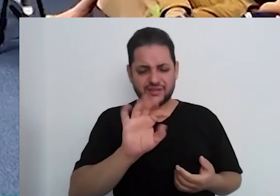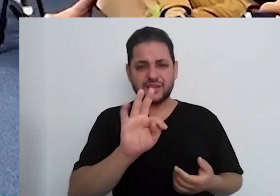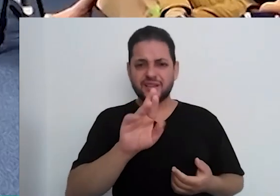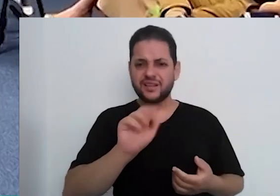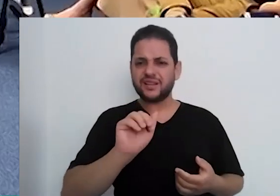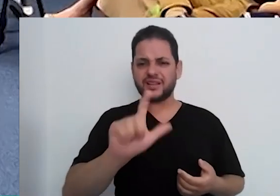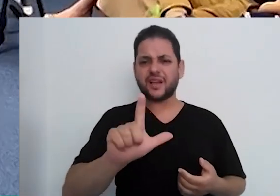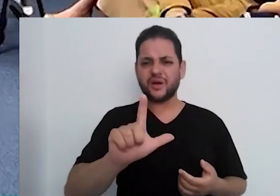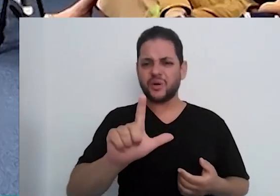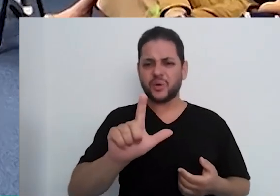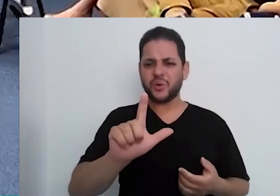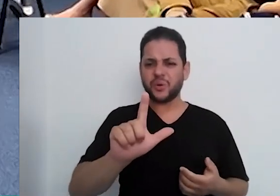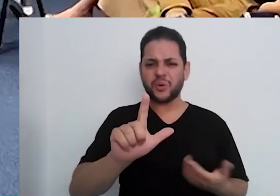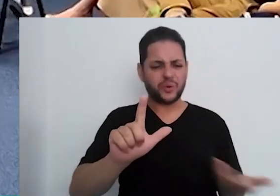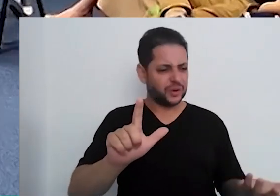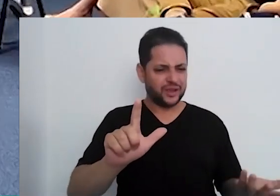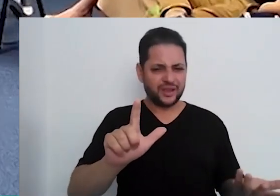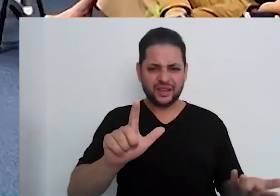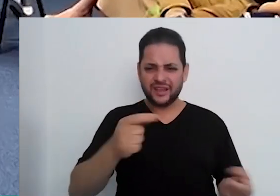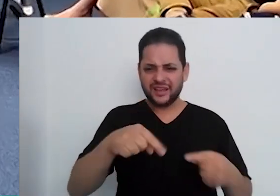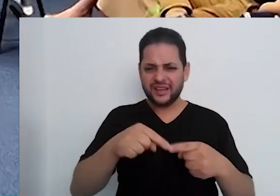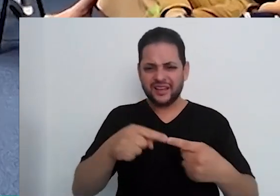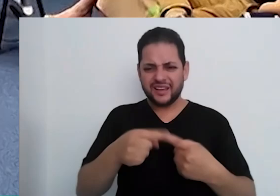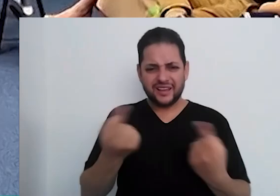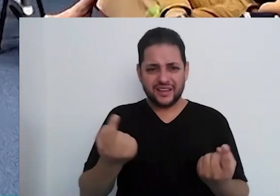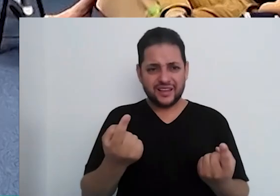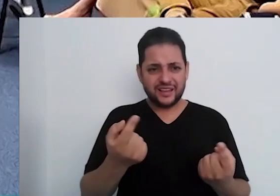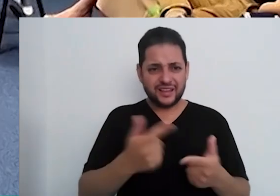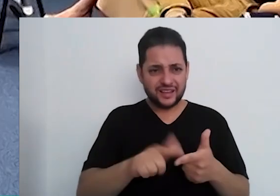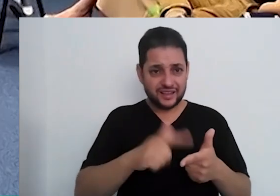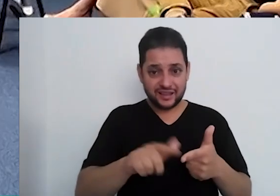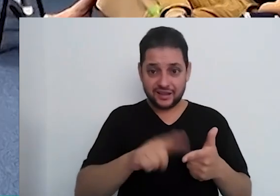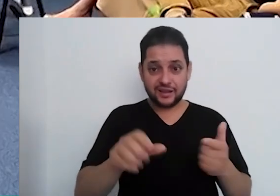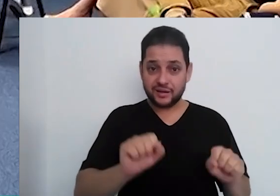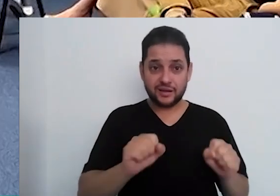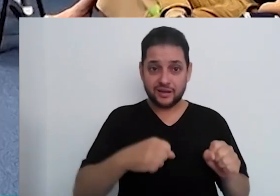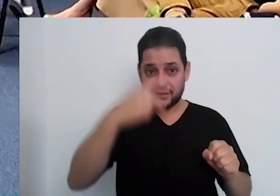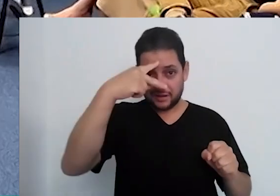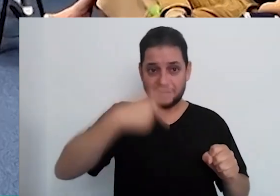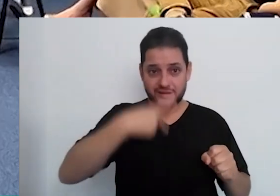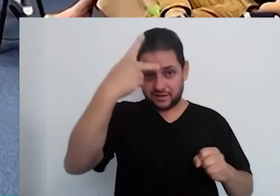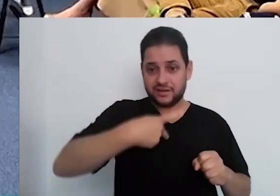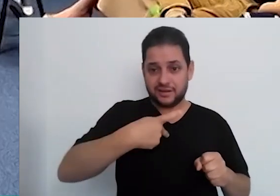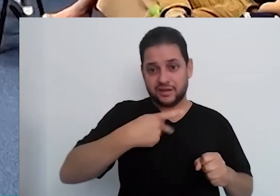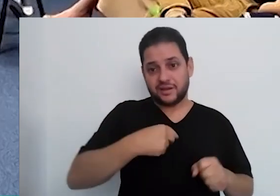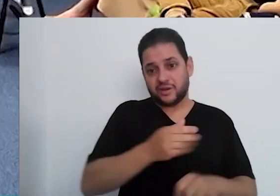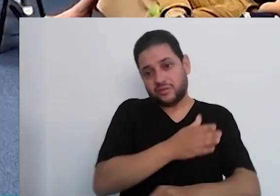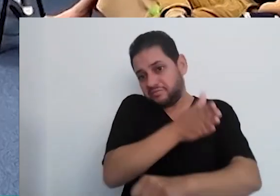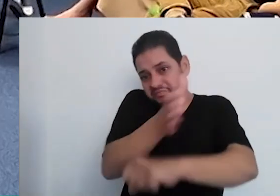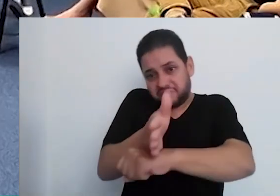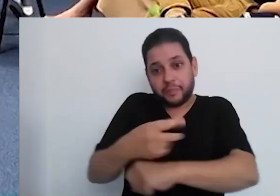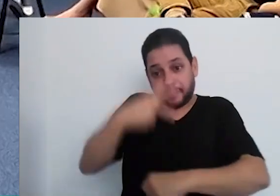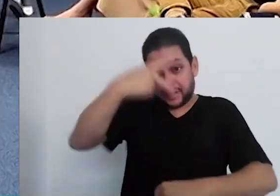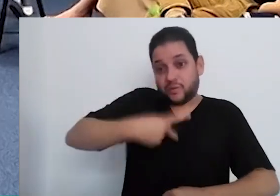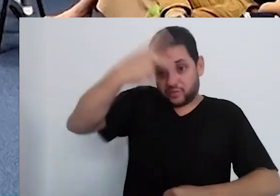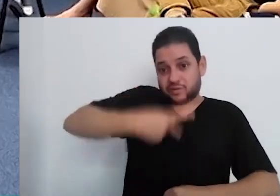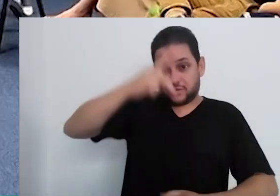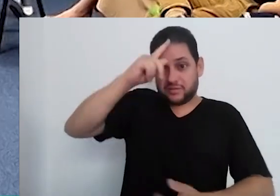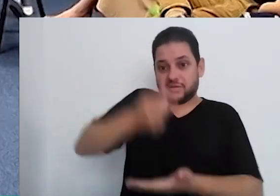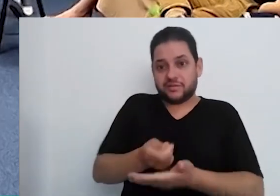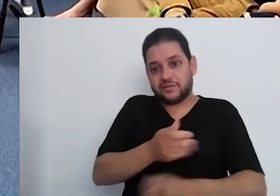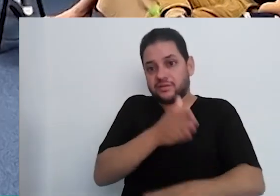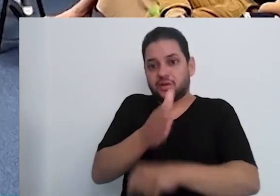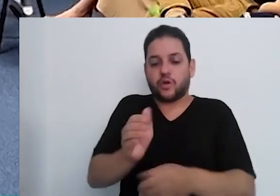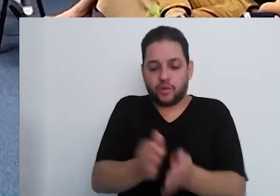é o mapa astral Eu poderia eu individualmente ter optado por ir lá fazer uma pastal consultar os Búzios